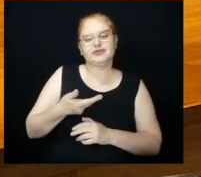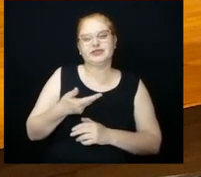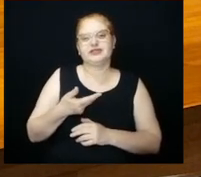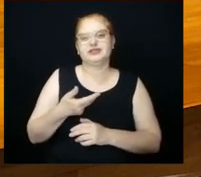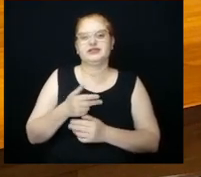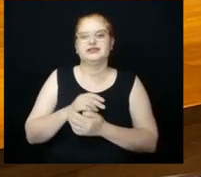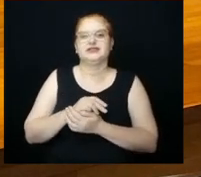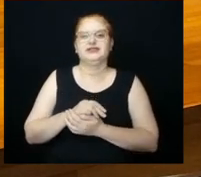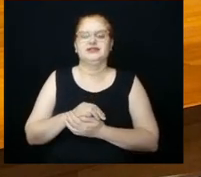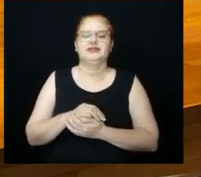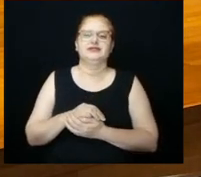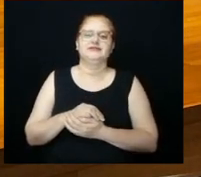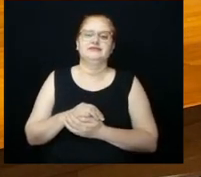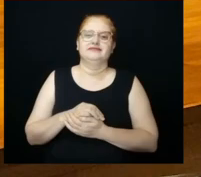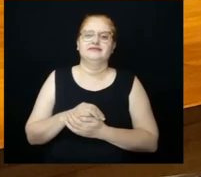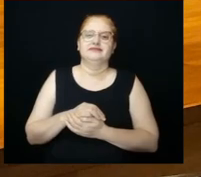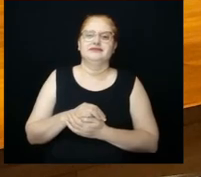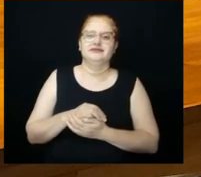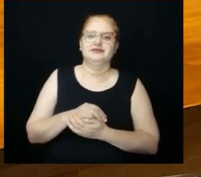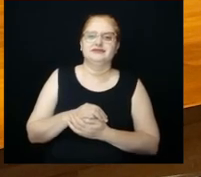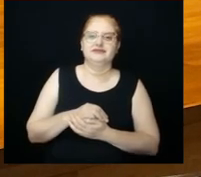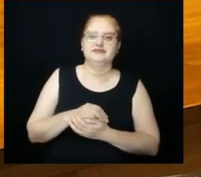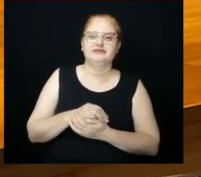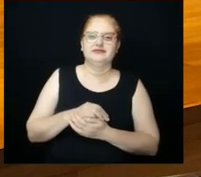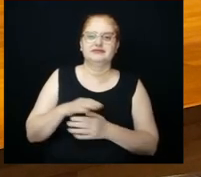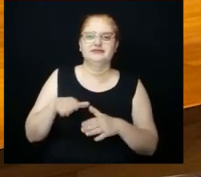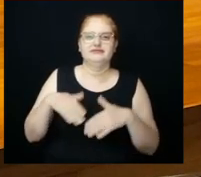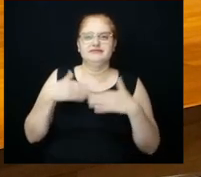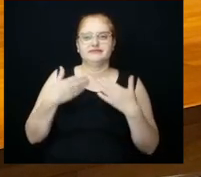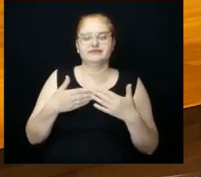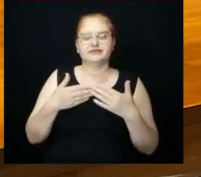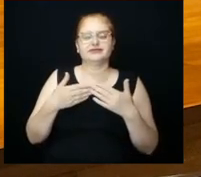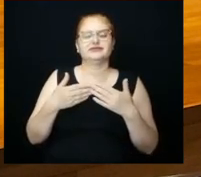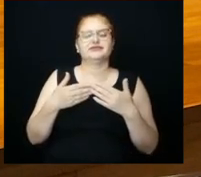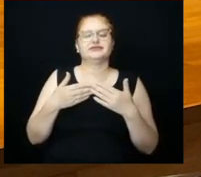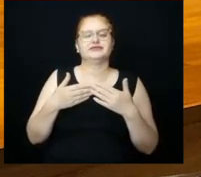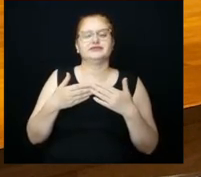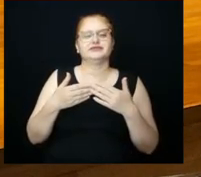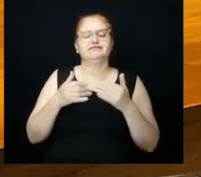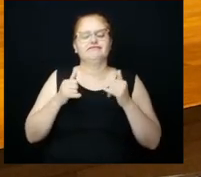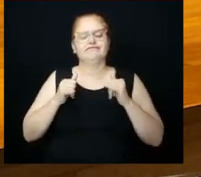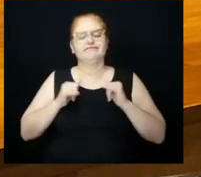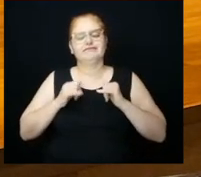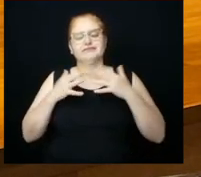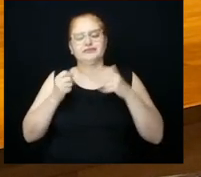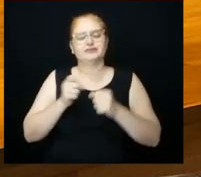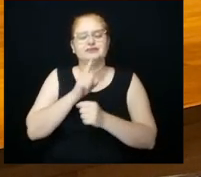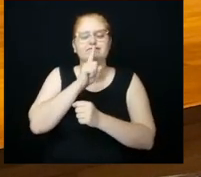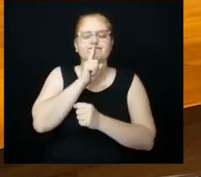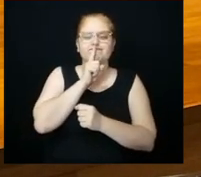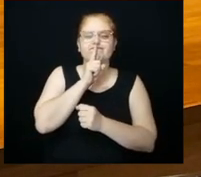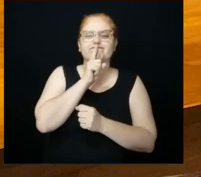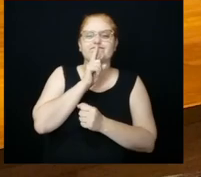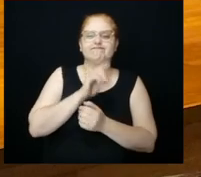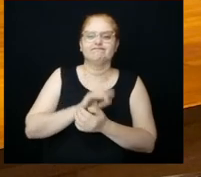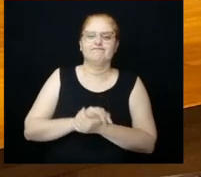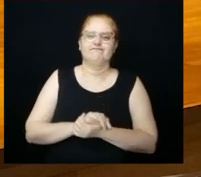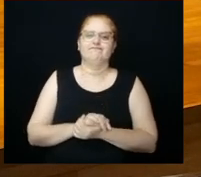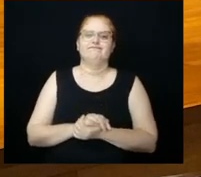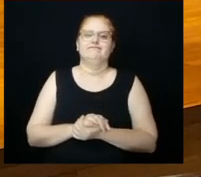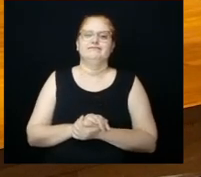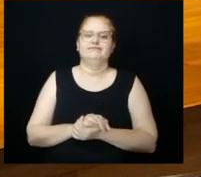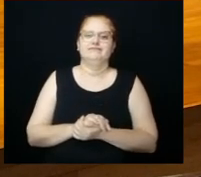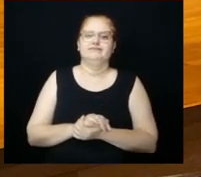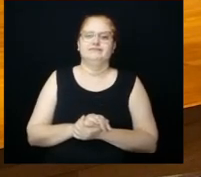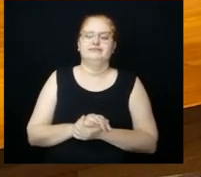cão golote. O machimbombo se rende à quietude. Tudo é silêncio taciturno. Tipo uma centopeia, assim, com um